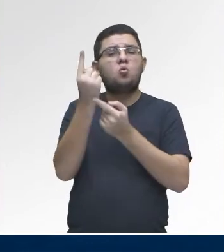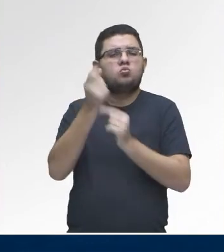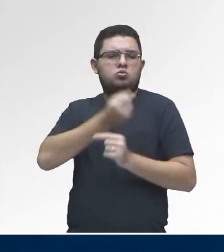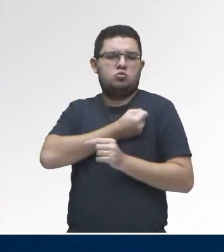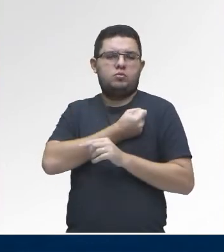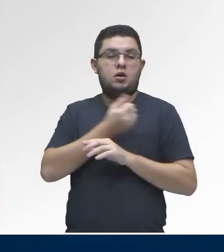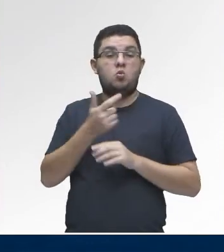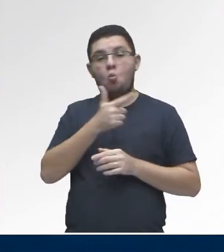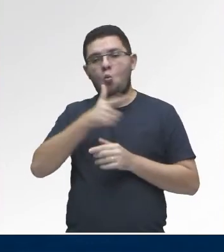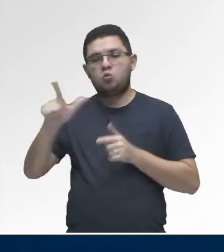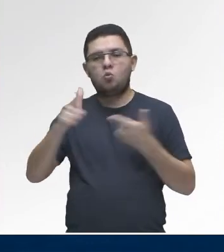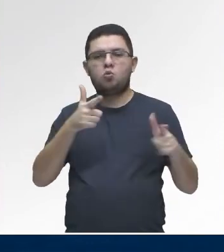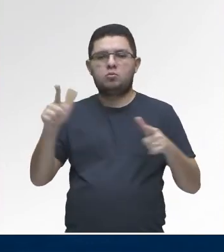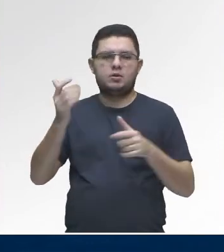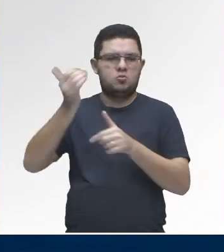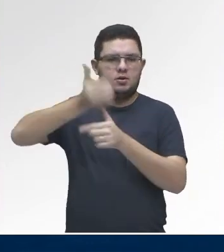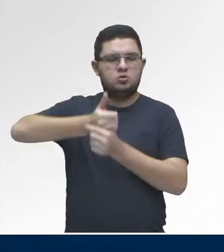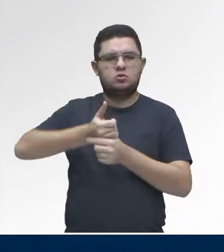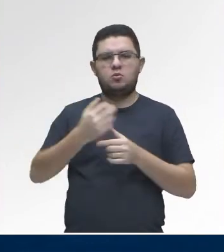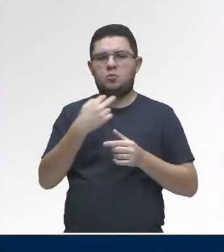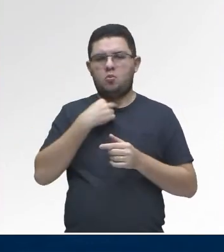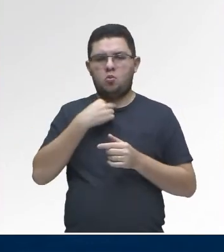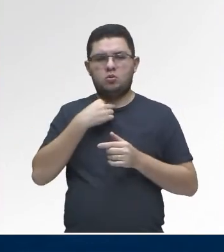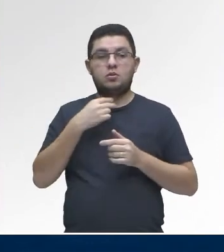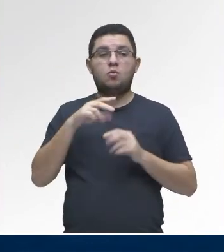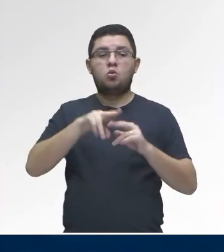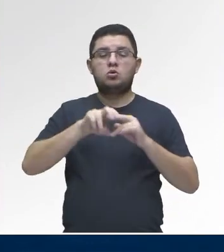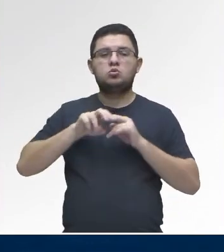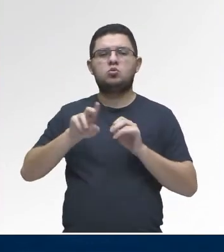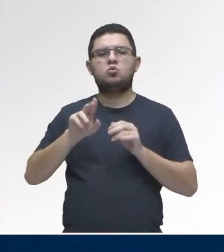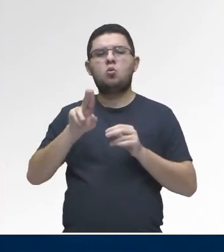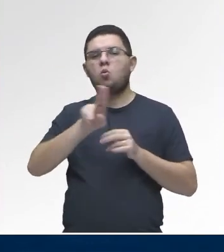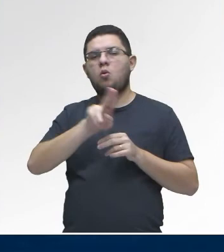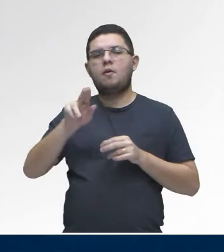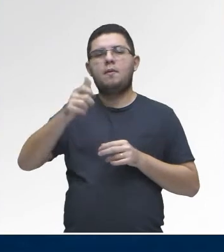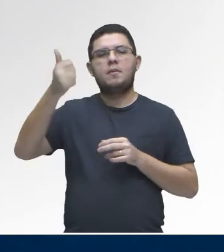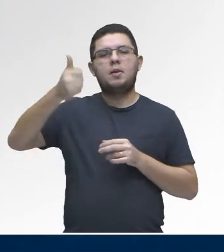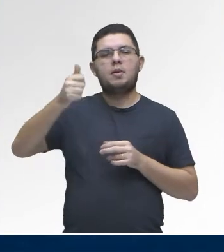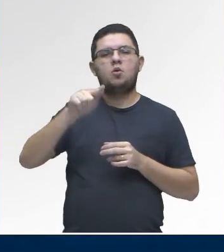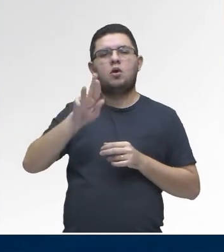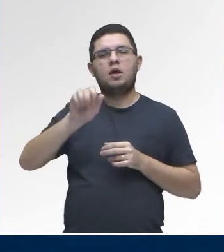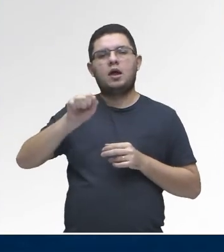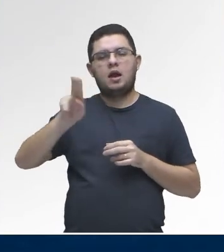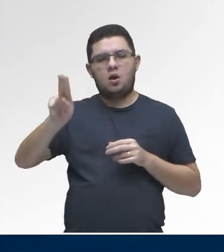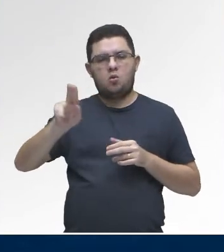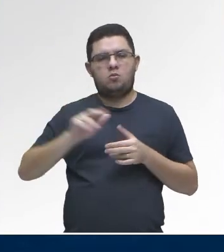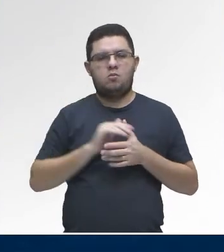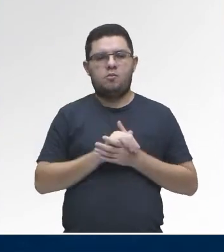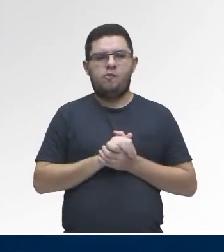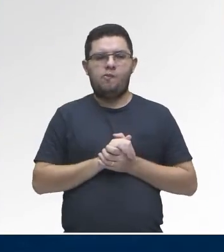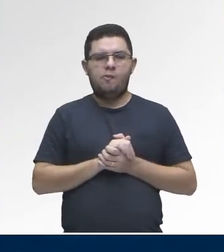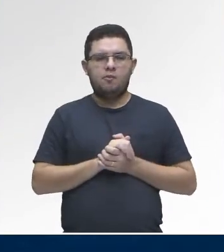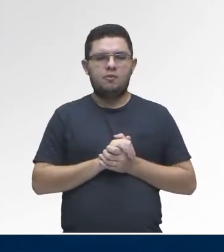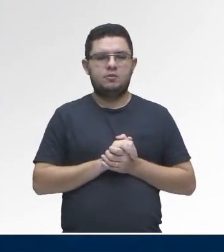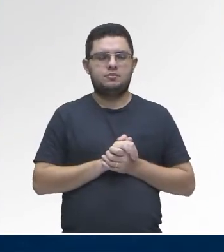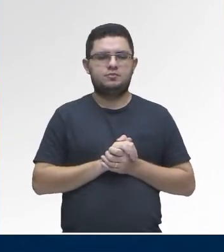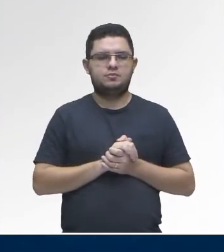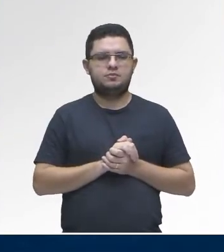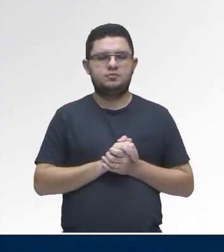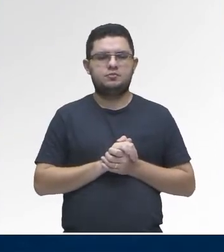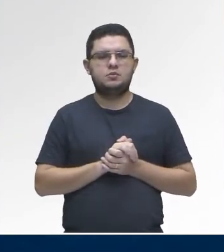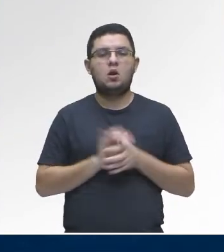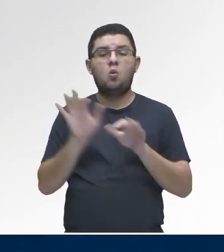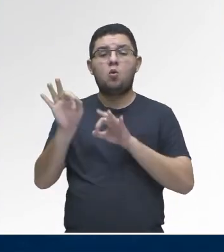estiver utilizando, para que tenha uma igualdade verdadeira. Então, resolver uma